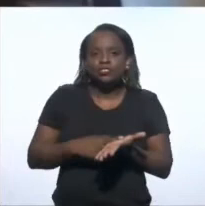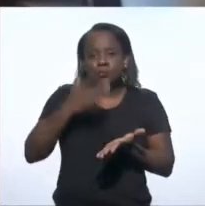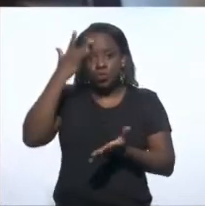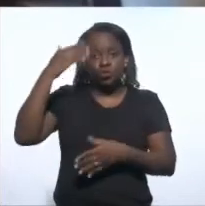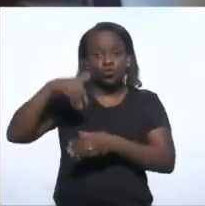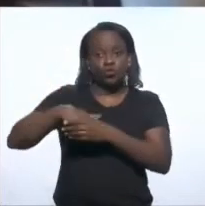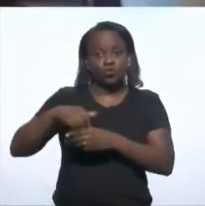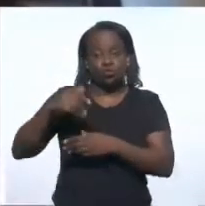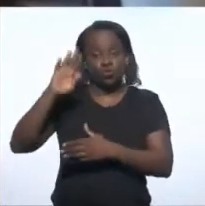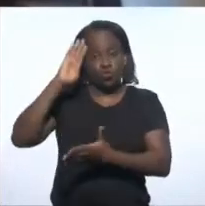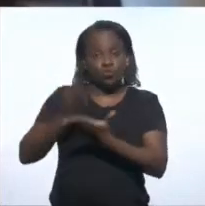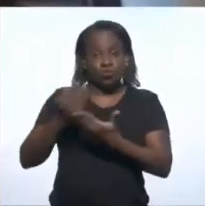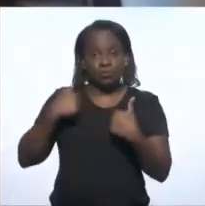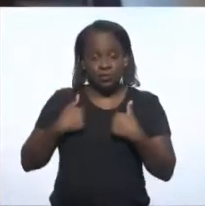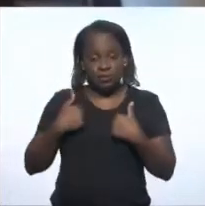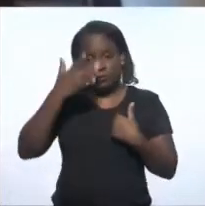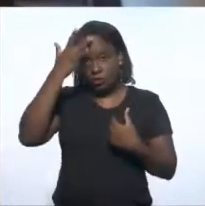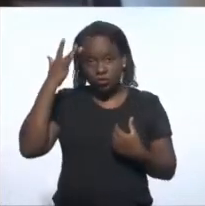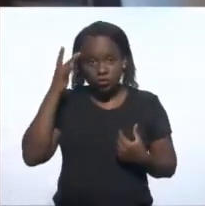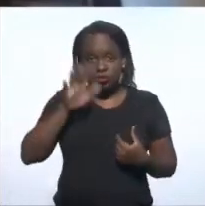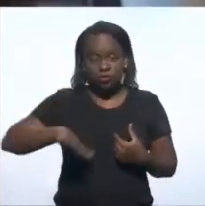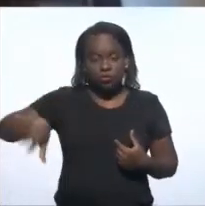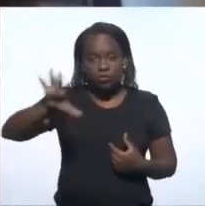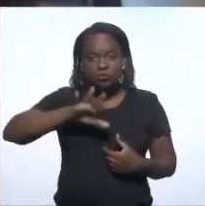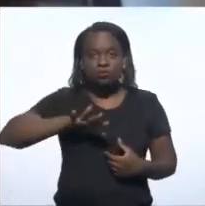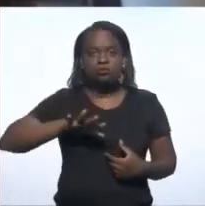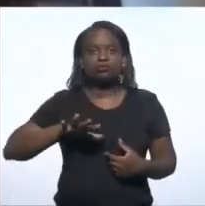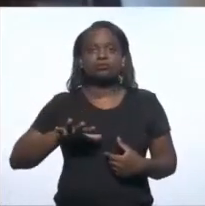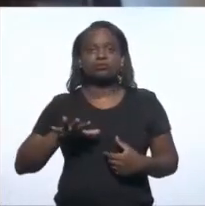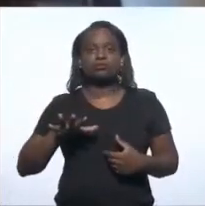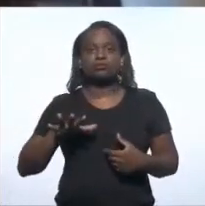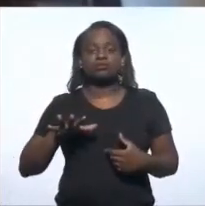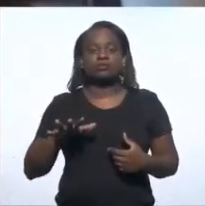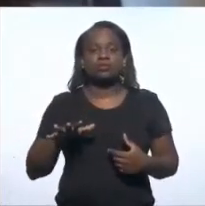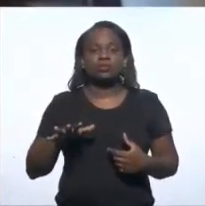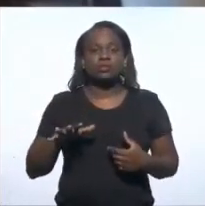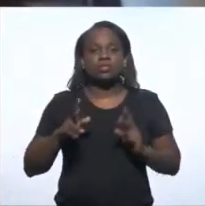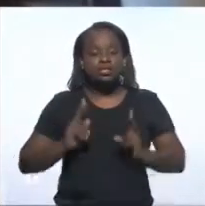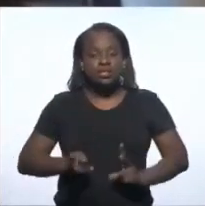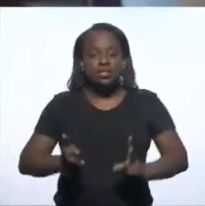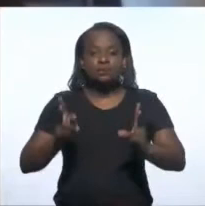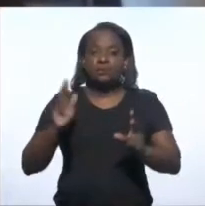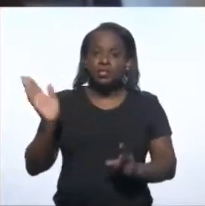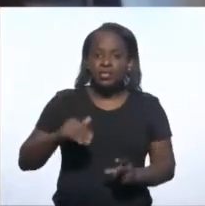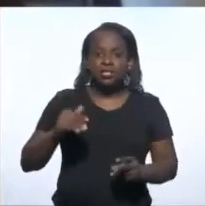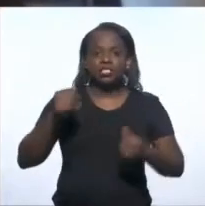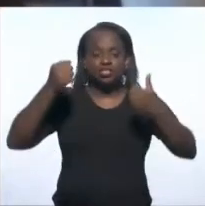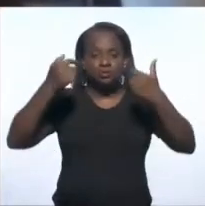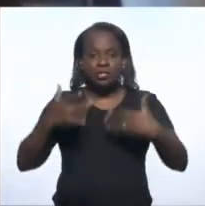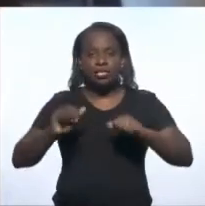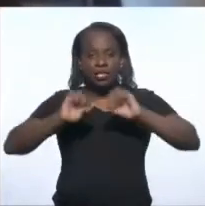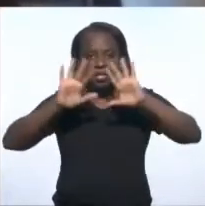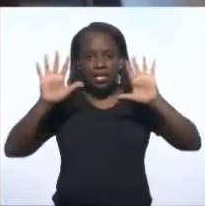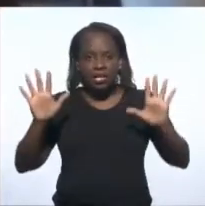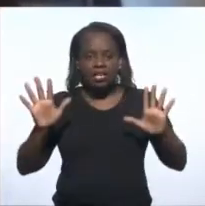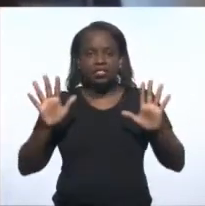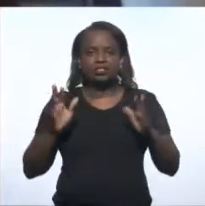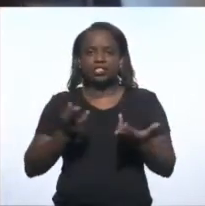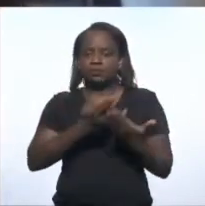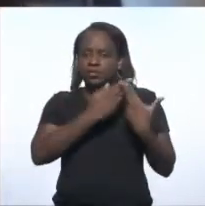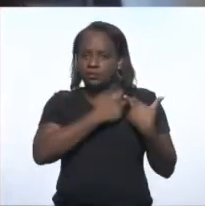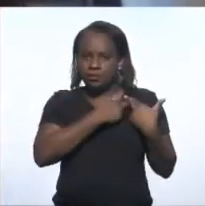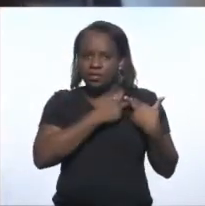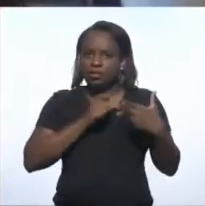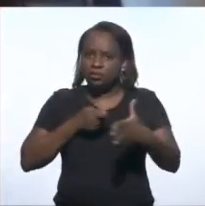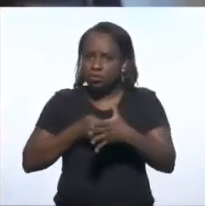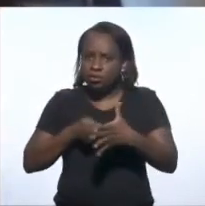meus eleitores, com as pessoas que confiaram na nossa pessoa, sempre foi trazer transparência, responsabilidade